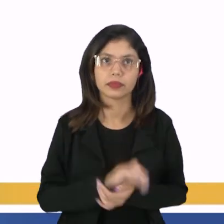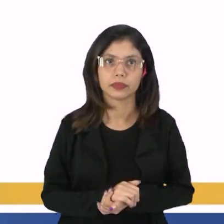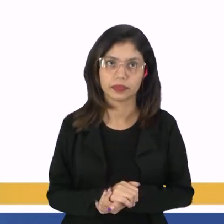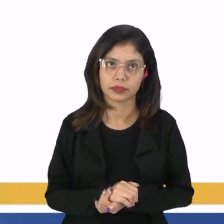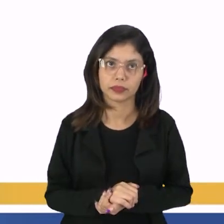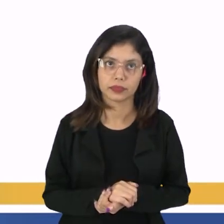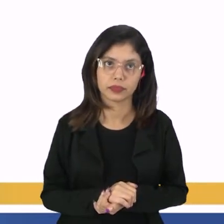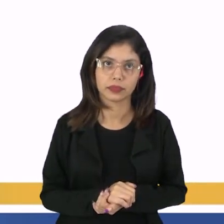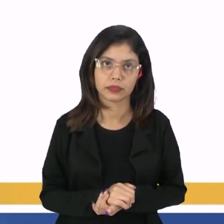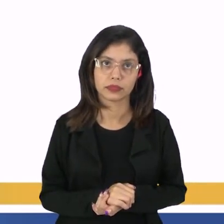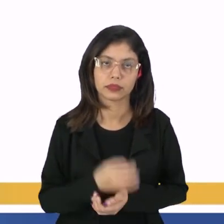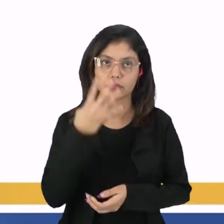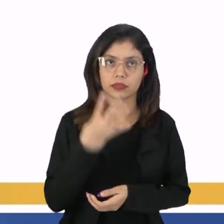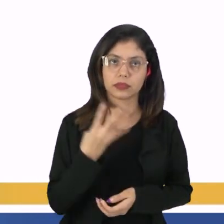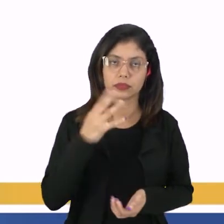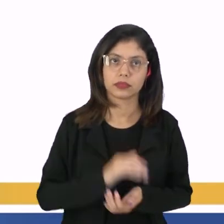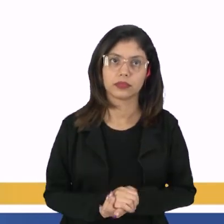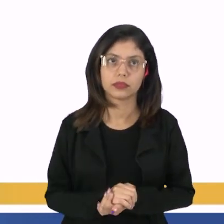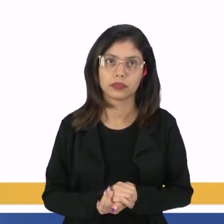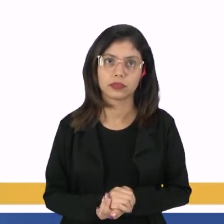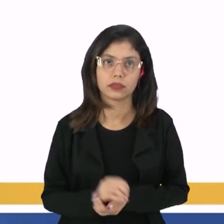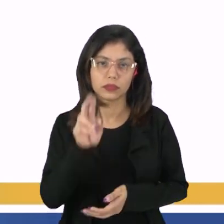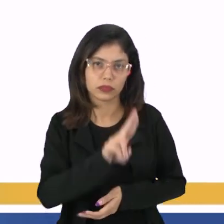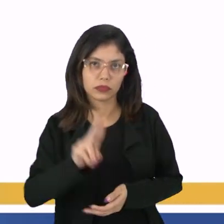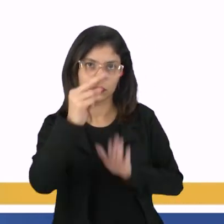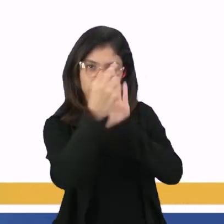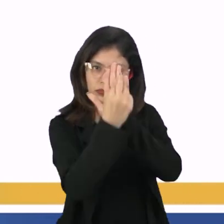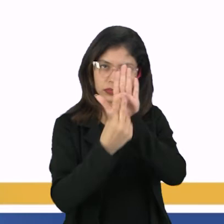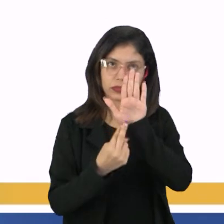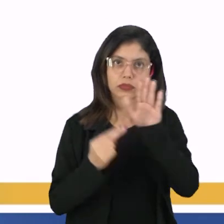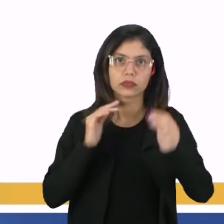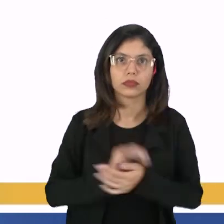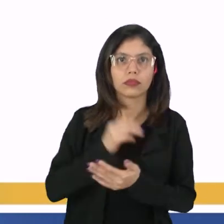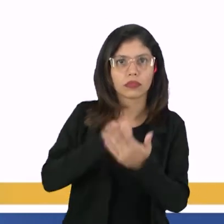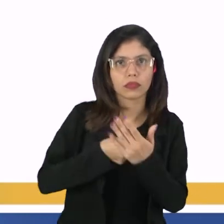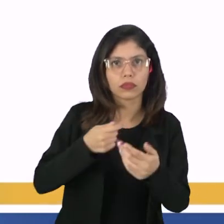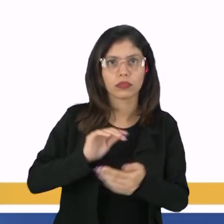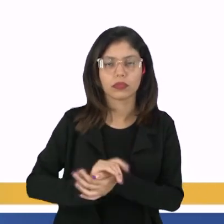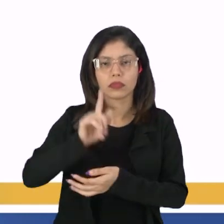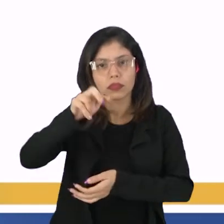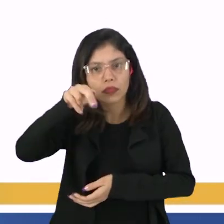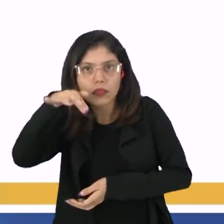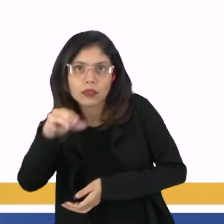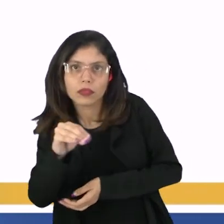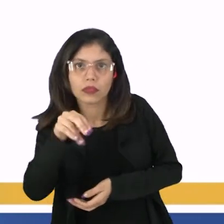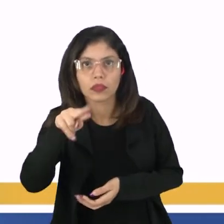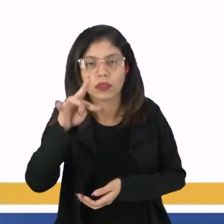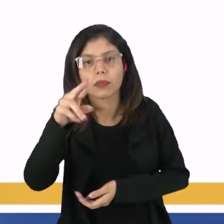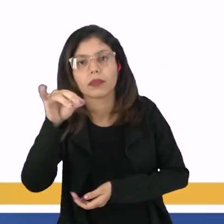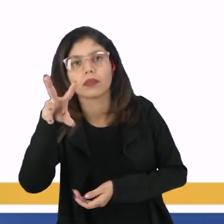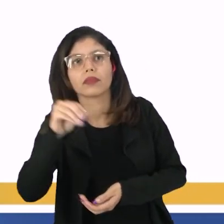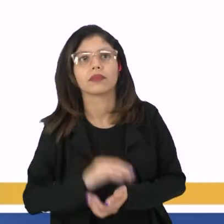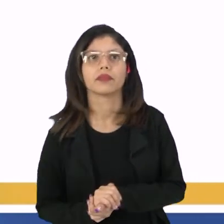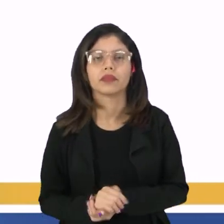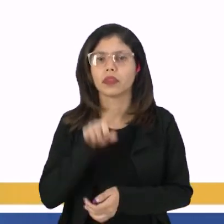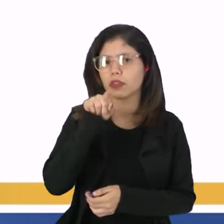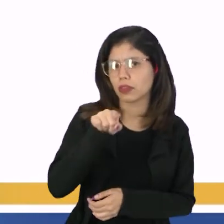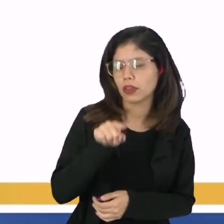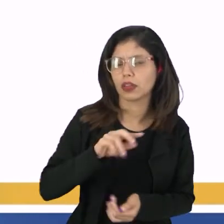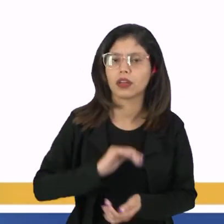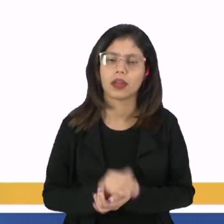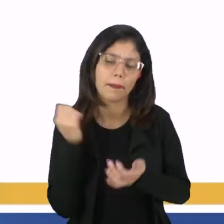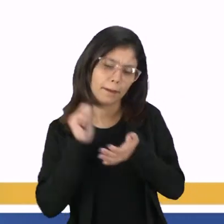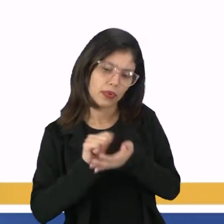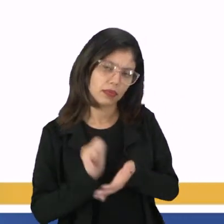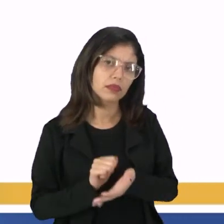certo? Quarto momento desse roteiro, uso das regras e convenções da gramática normativa. Tá? Vocês